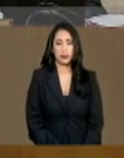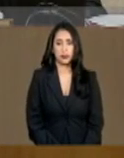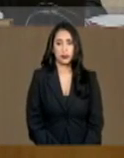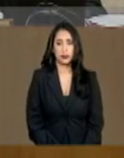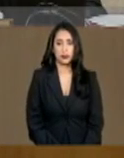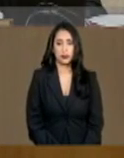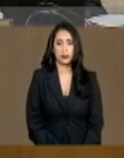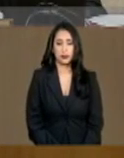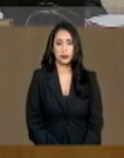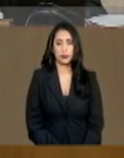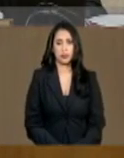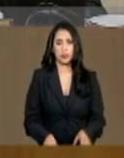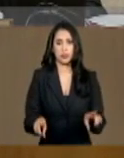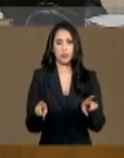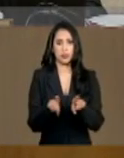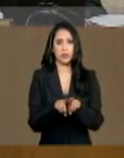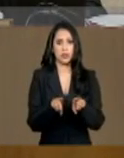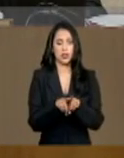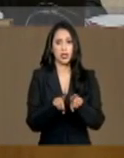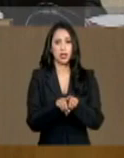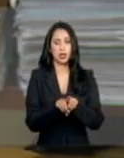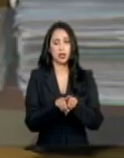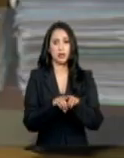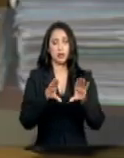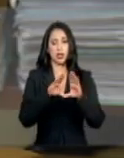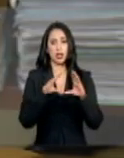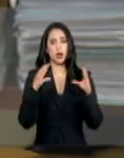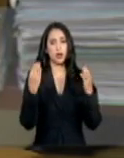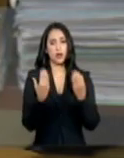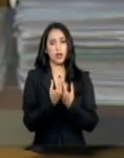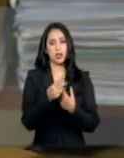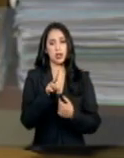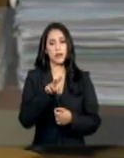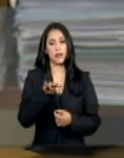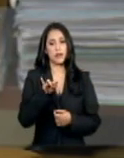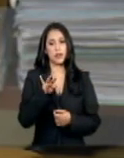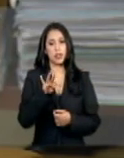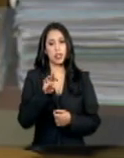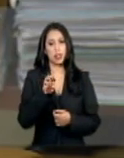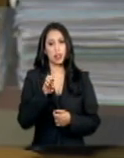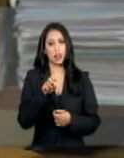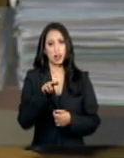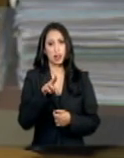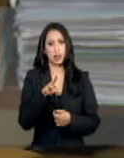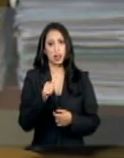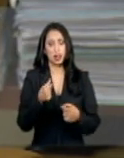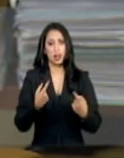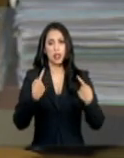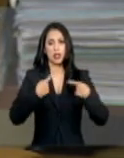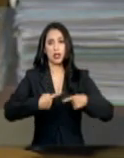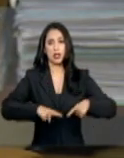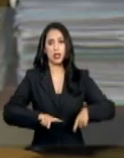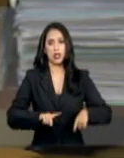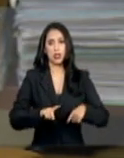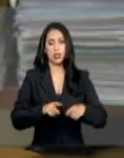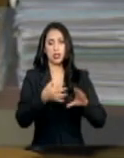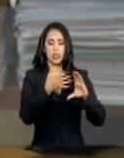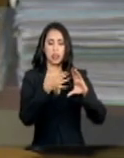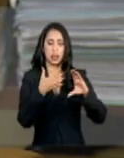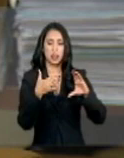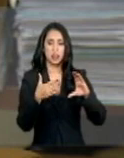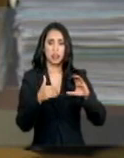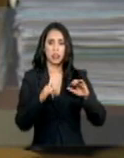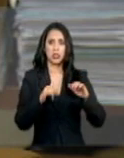também a convenção de viena não é o plano do combate às ações caracterizadas de lavagem de